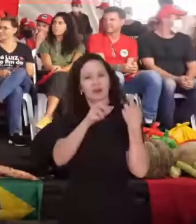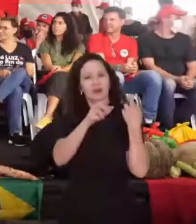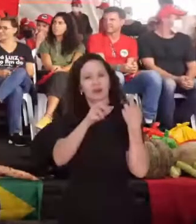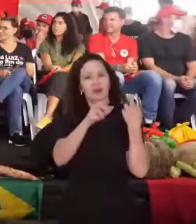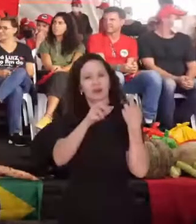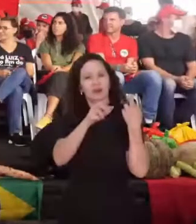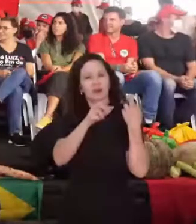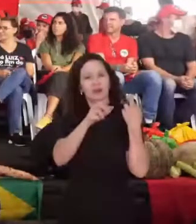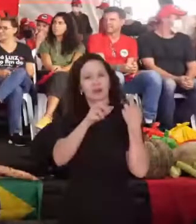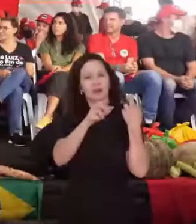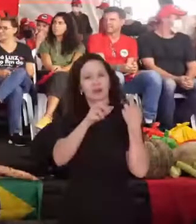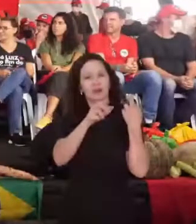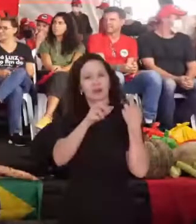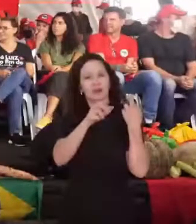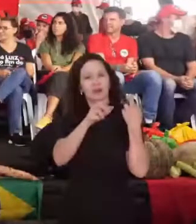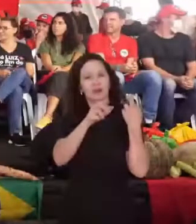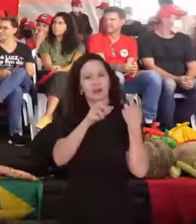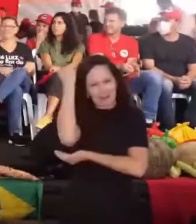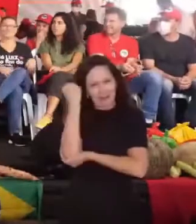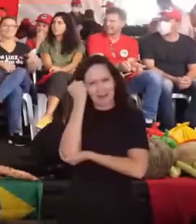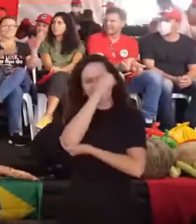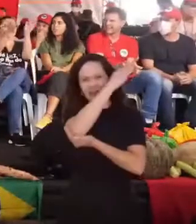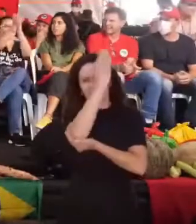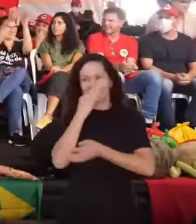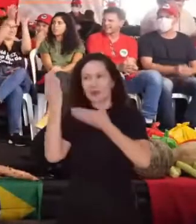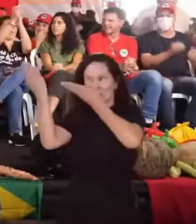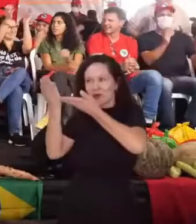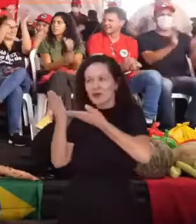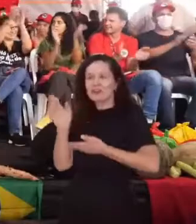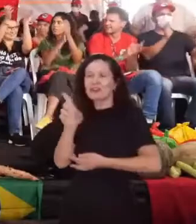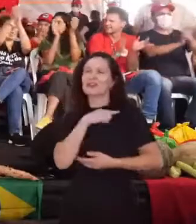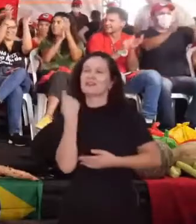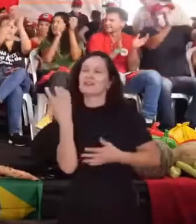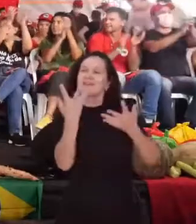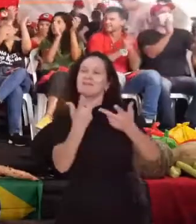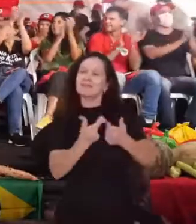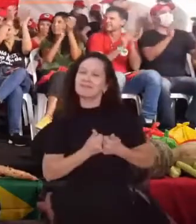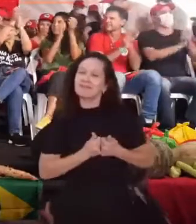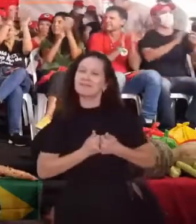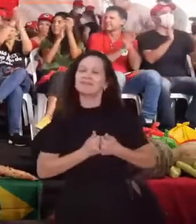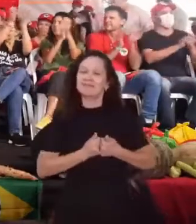Brasil. Vamos chamar aqui a nossa querida Gleice, uma salva de palmas.